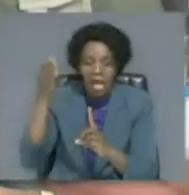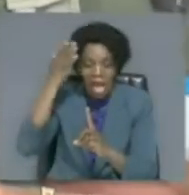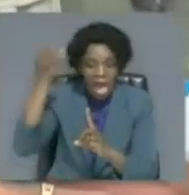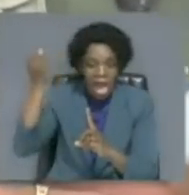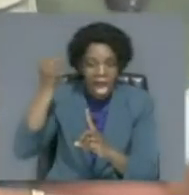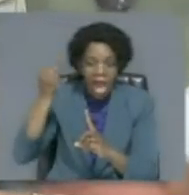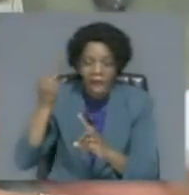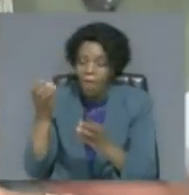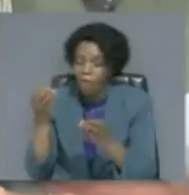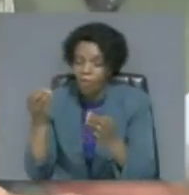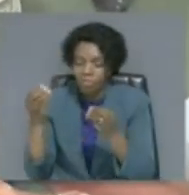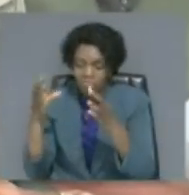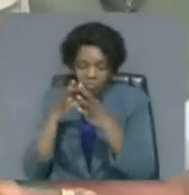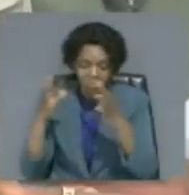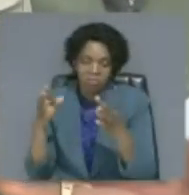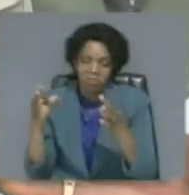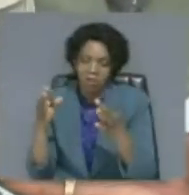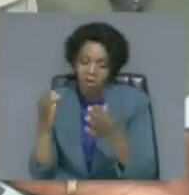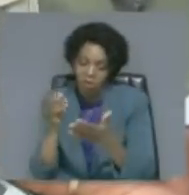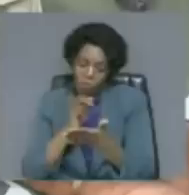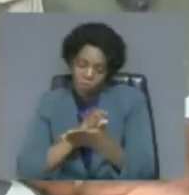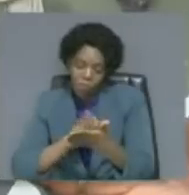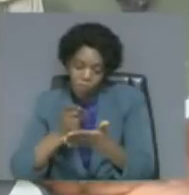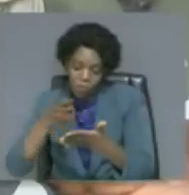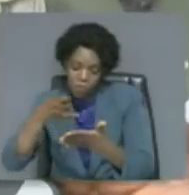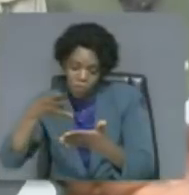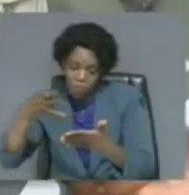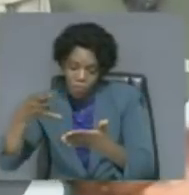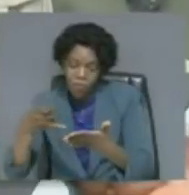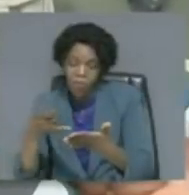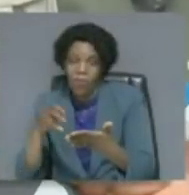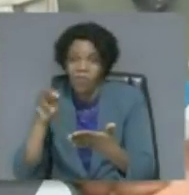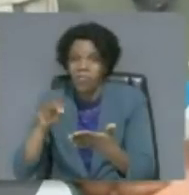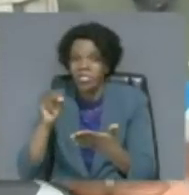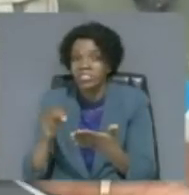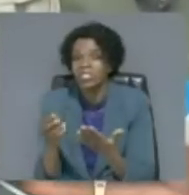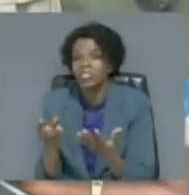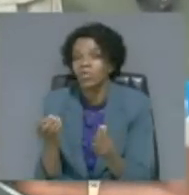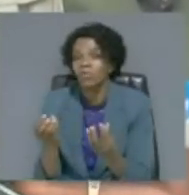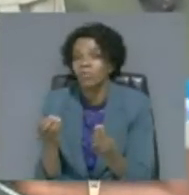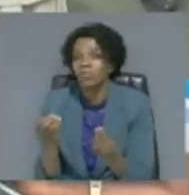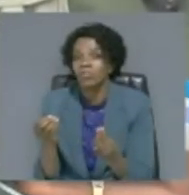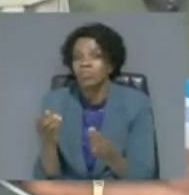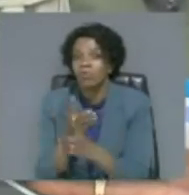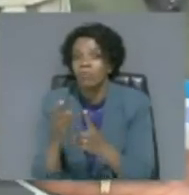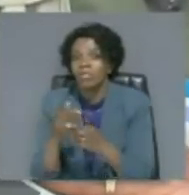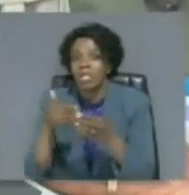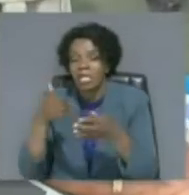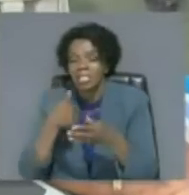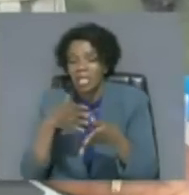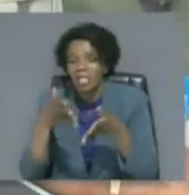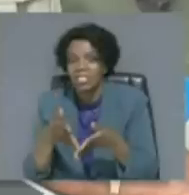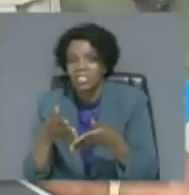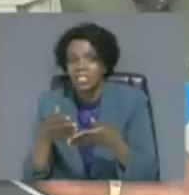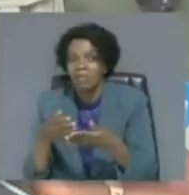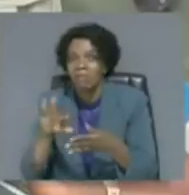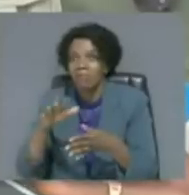especiais, porque foram aqui implantados cerca de 800 e tal